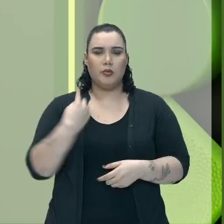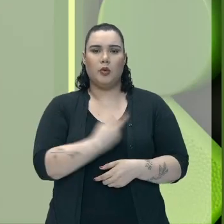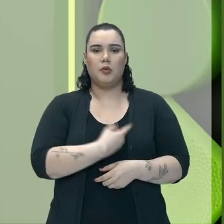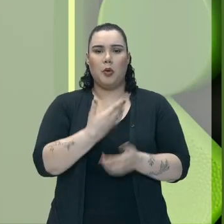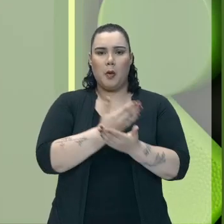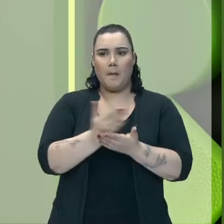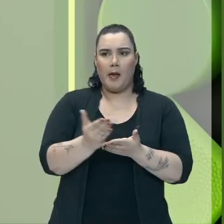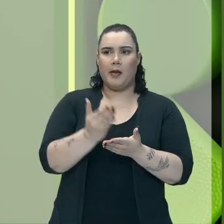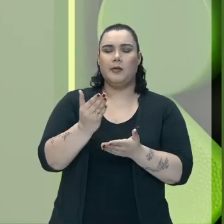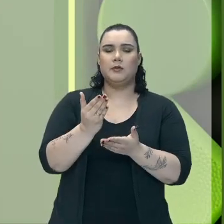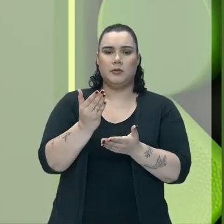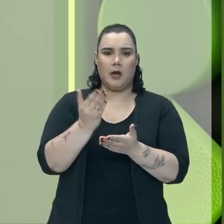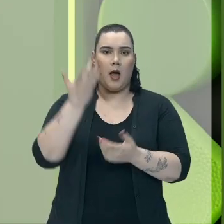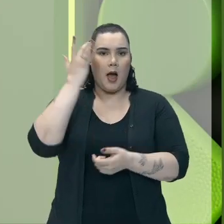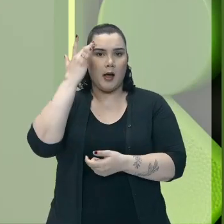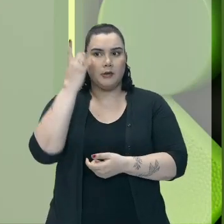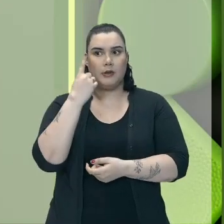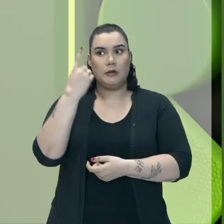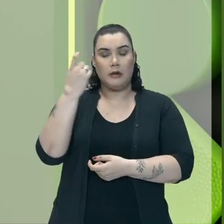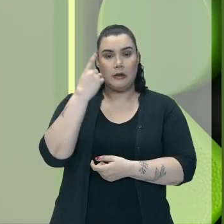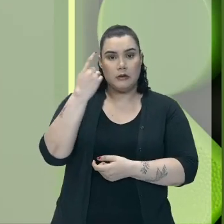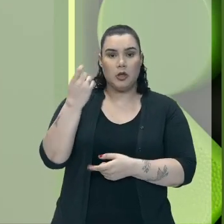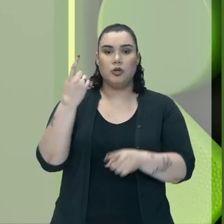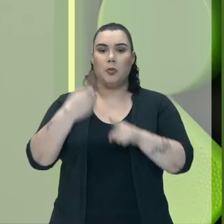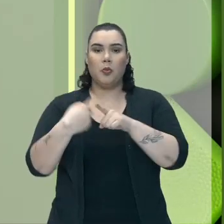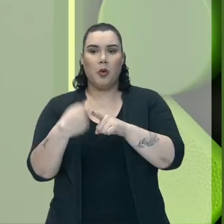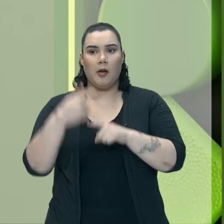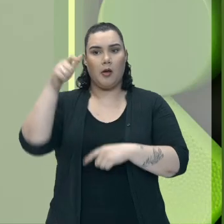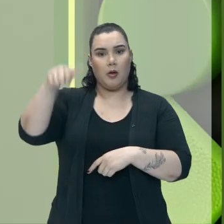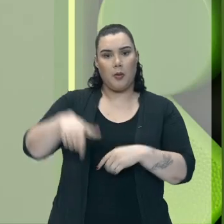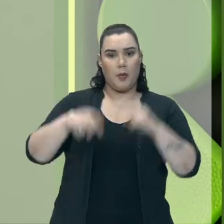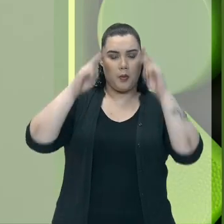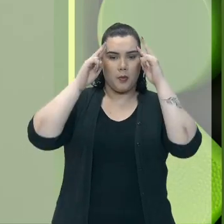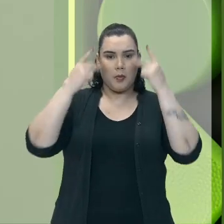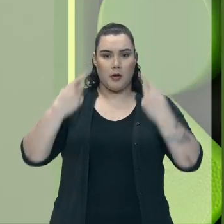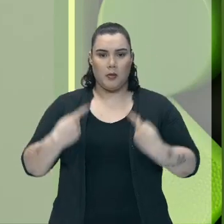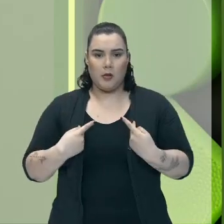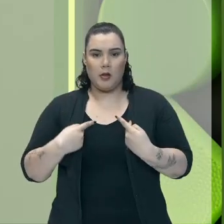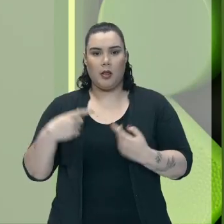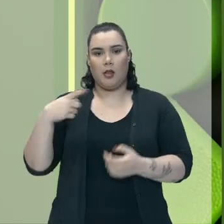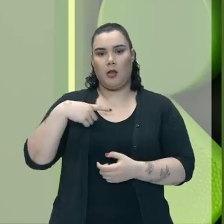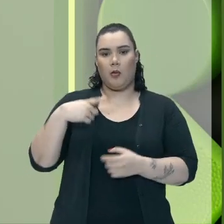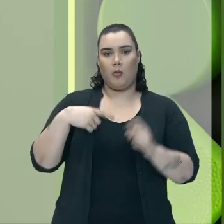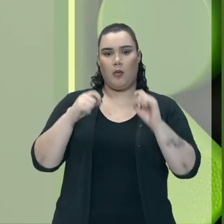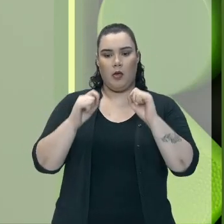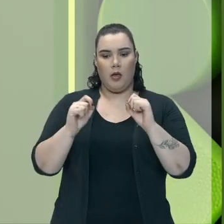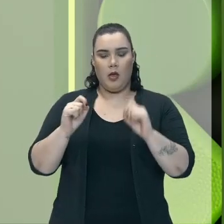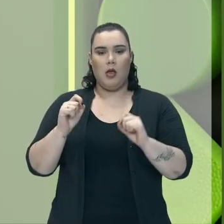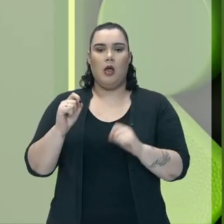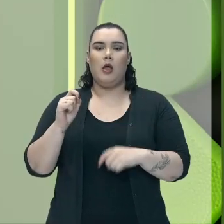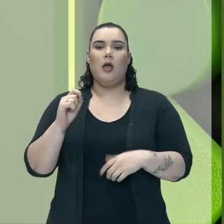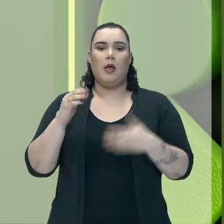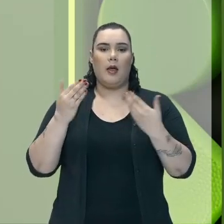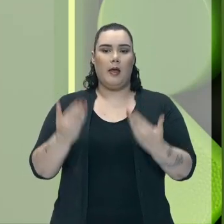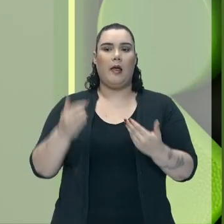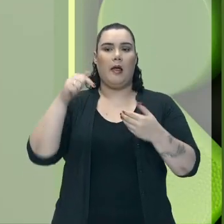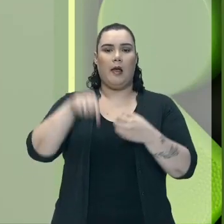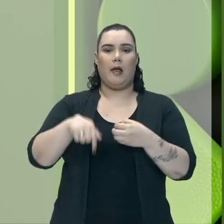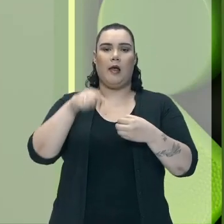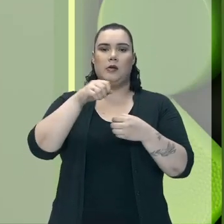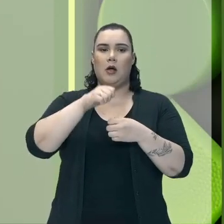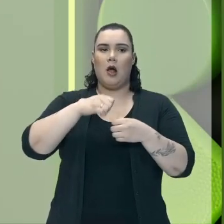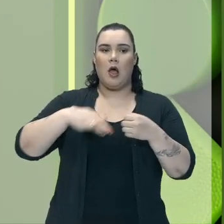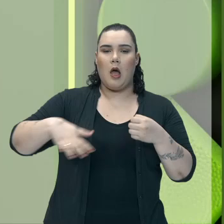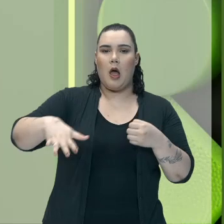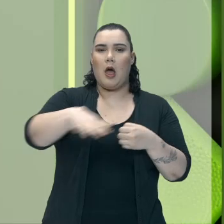né, de que seria muita pretensão do ser humano estar sozinho nesse universo tão grande